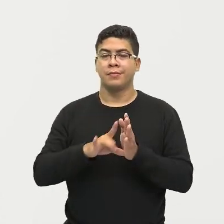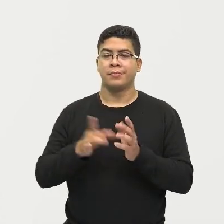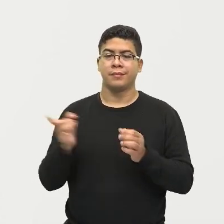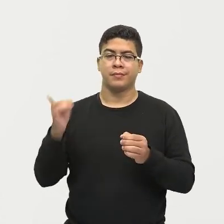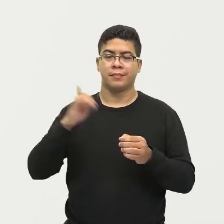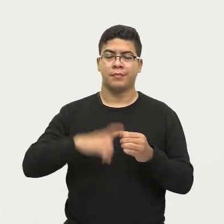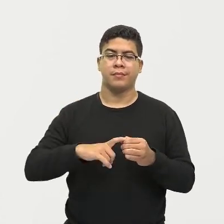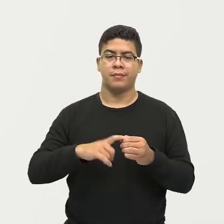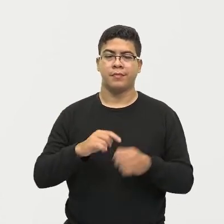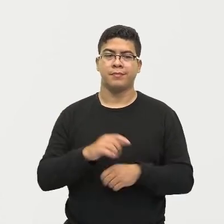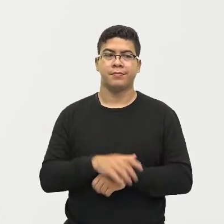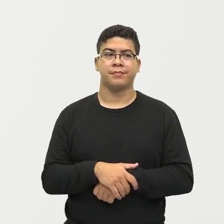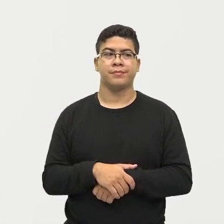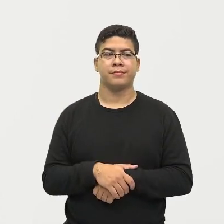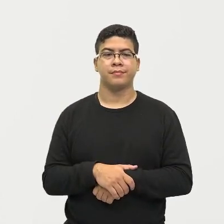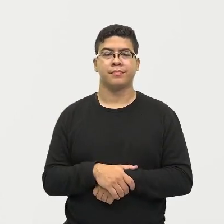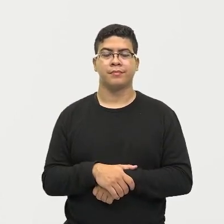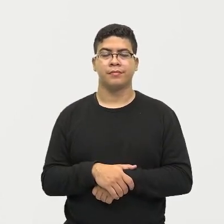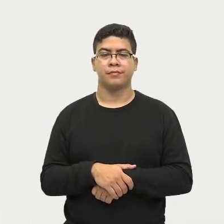do poema.